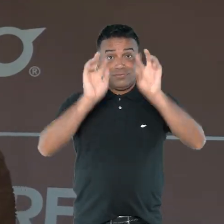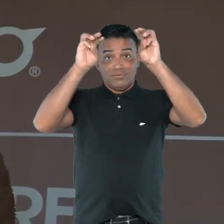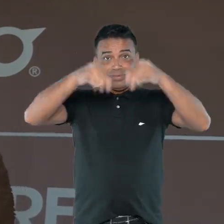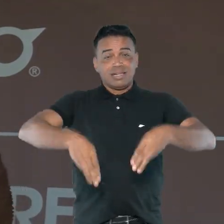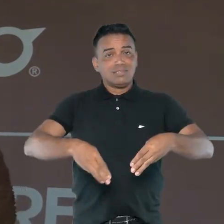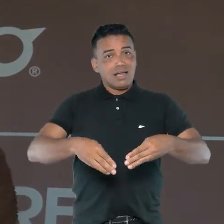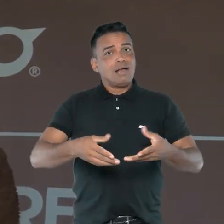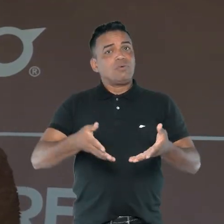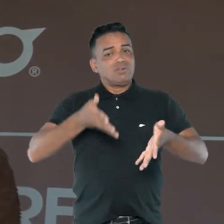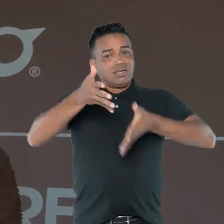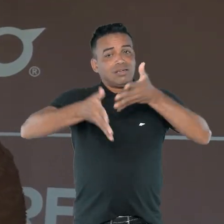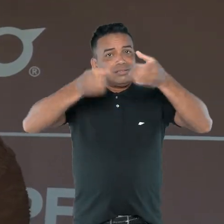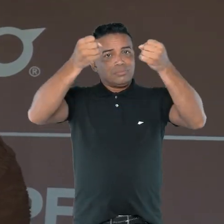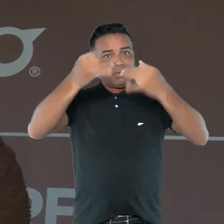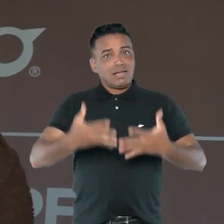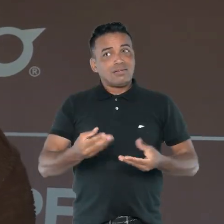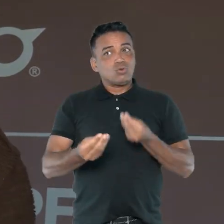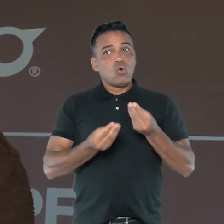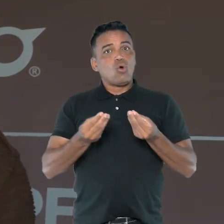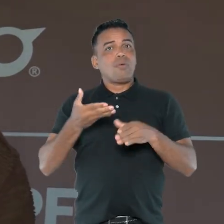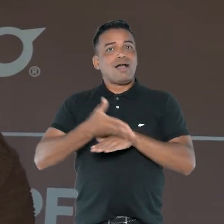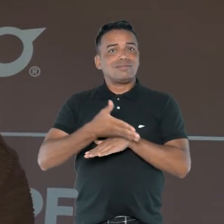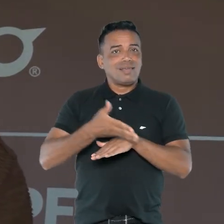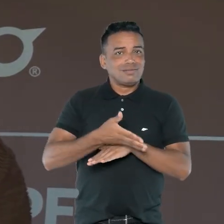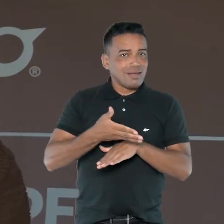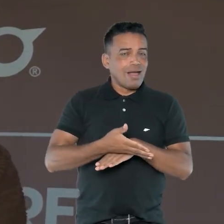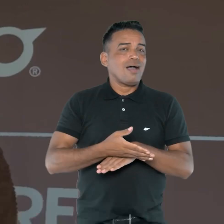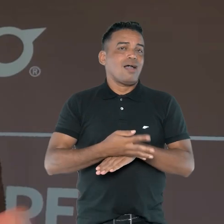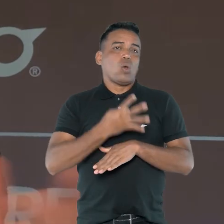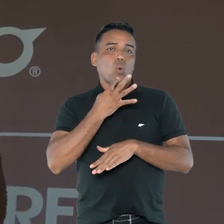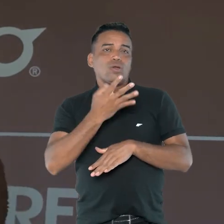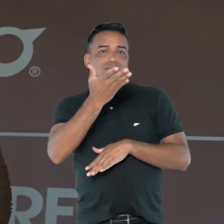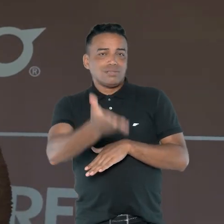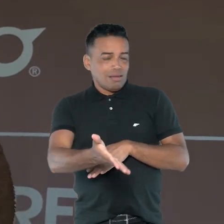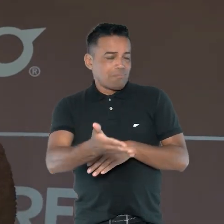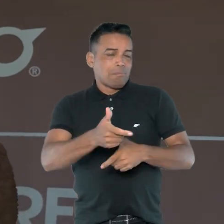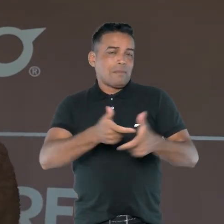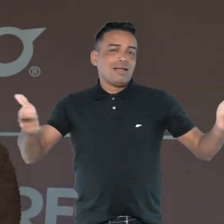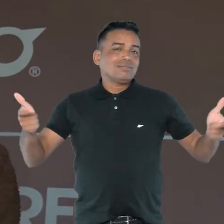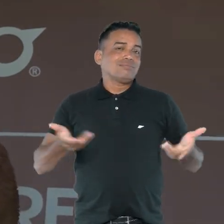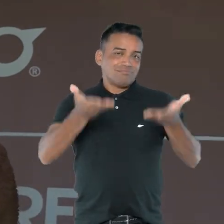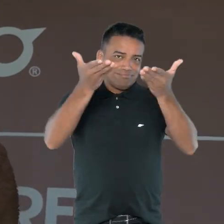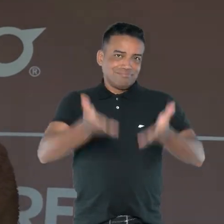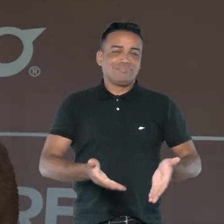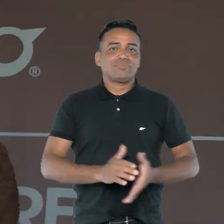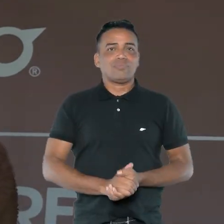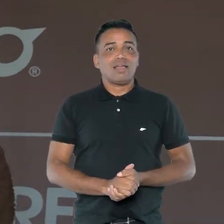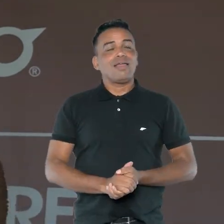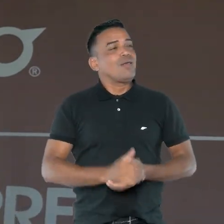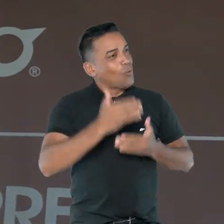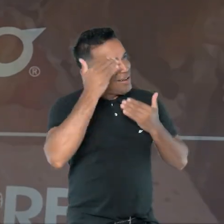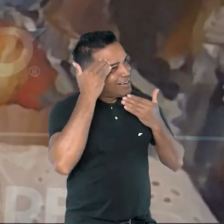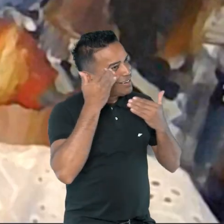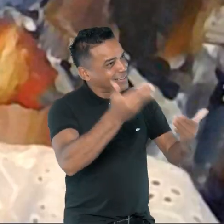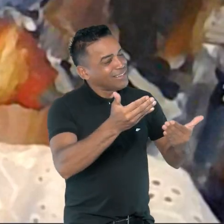gente finalizar, queria que você dissesse para quem está vendo a gente como pode acessar aí o seu trabalho e acessar